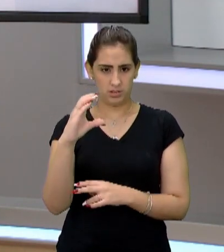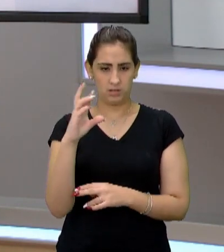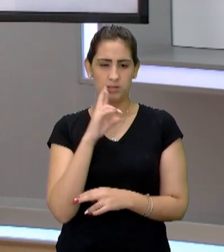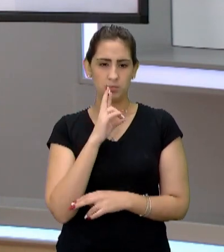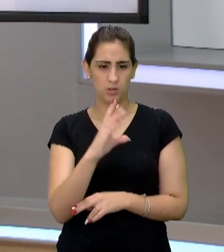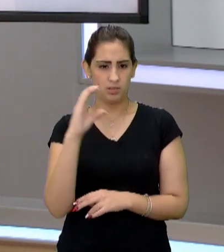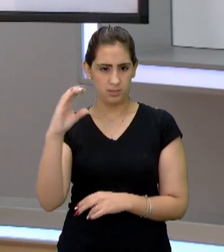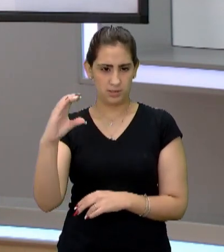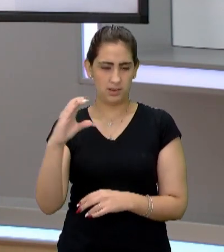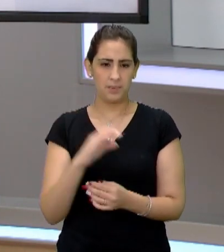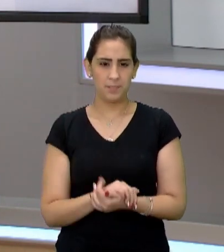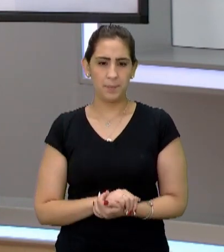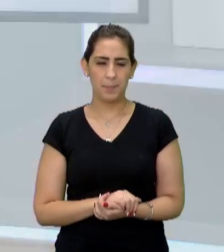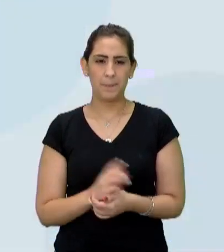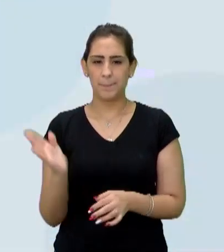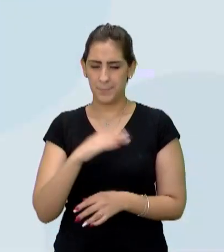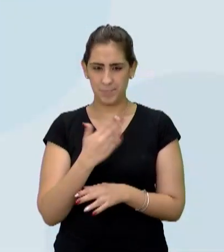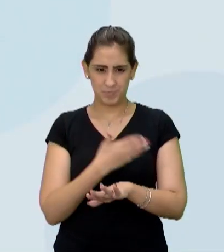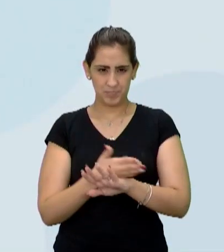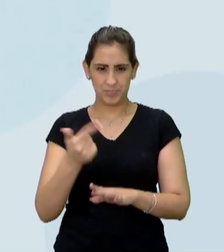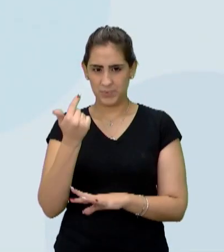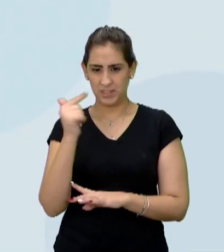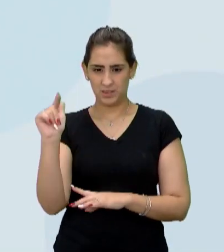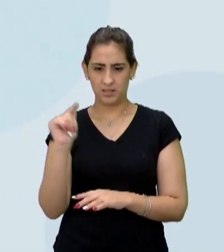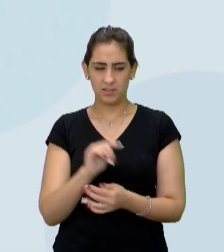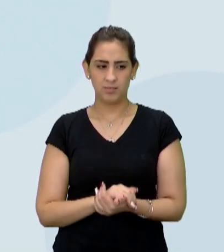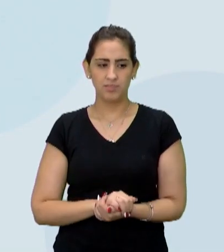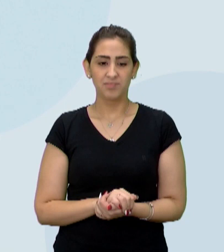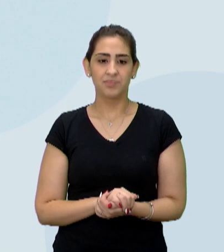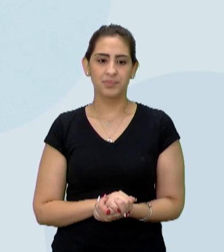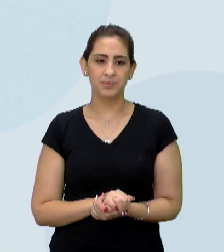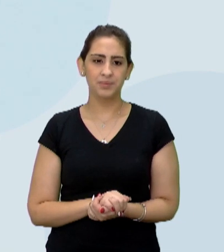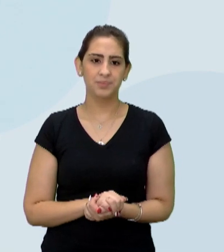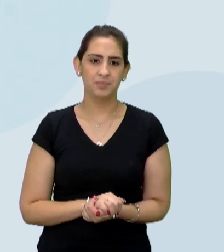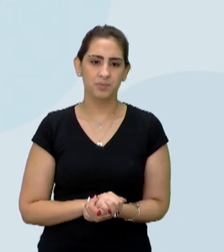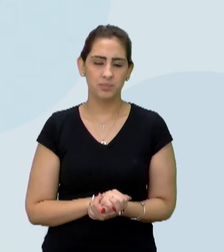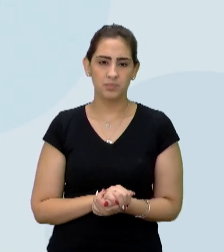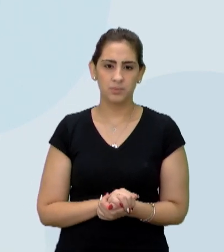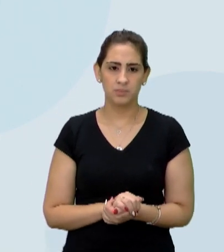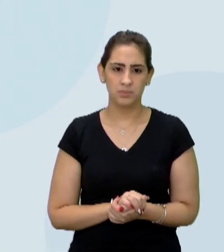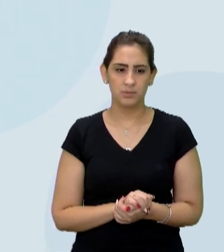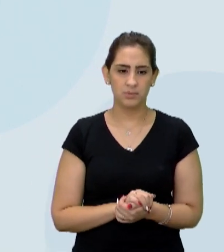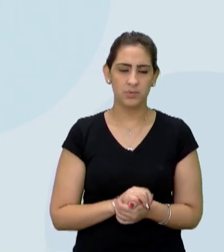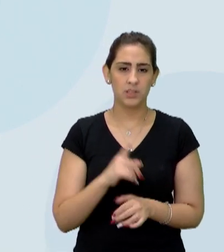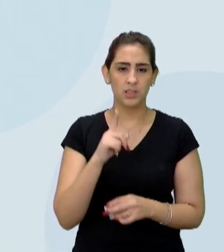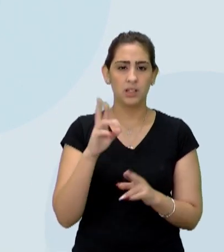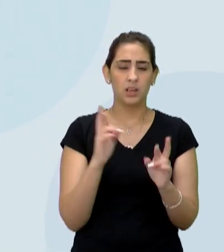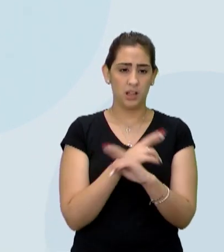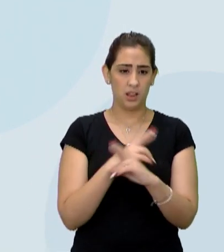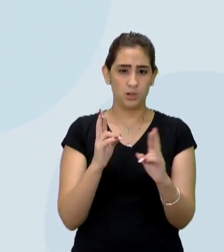Vamos para mais uma. Vamos lá. Uma bem tranquila também, que é a questão